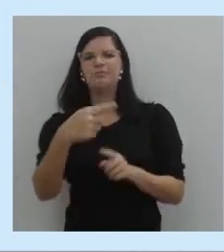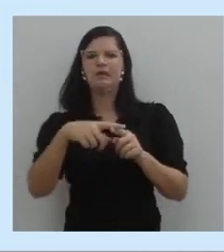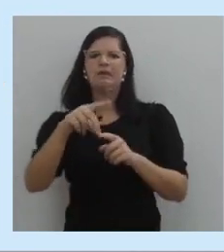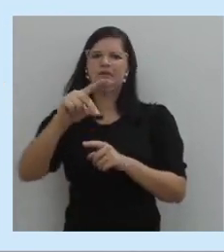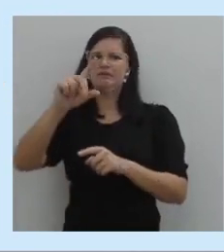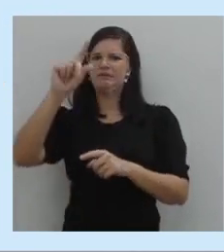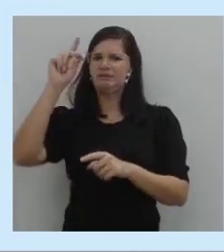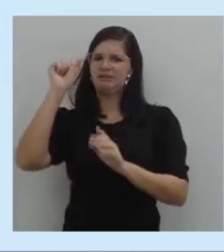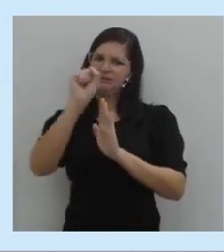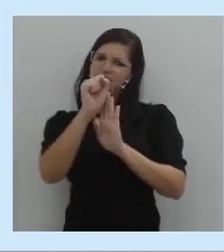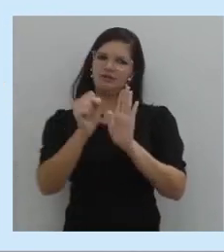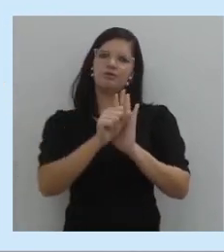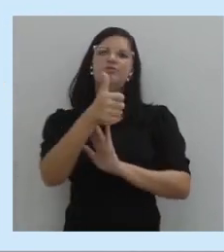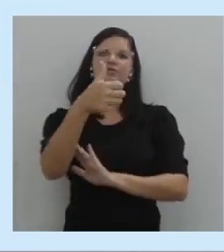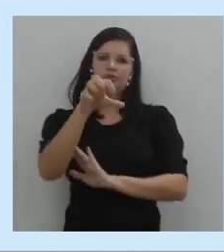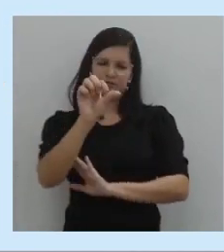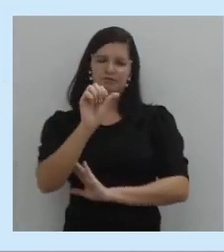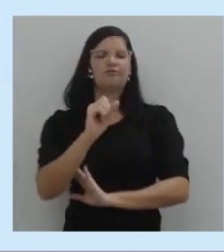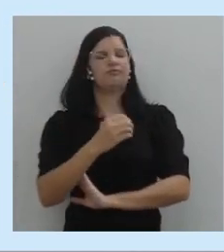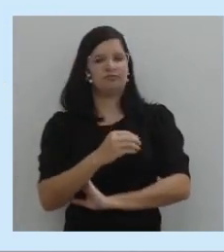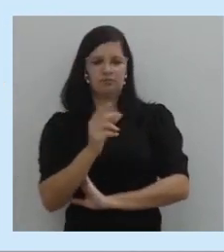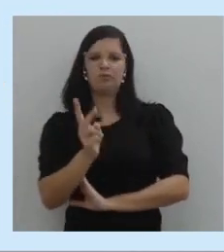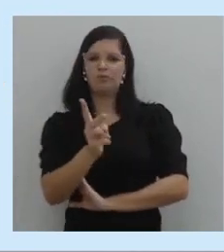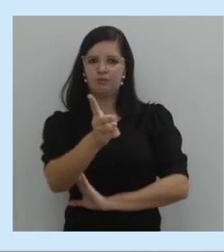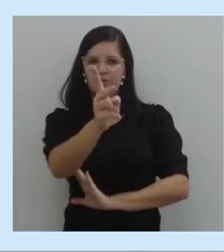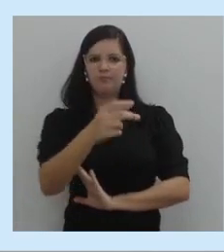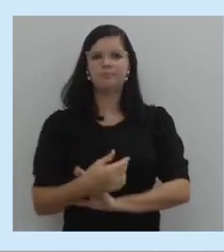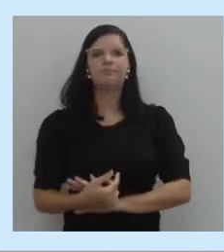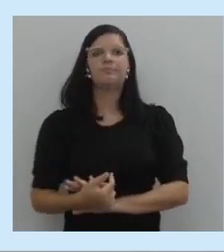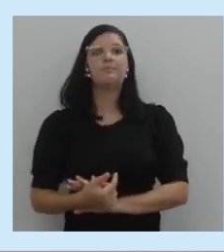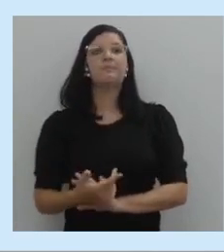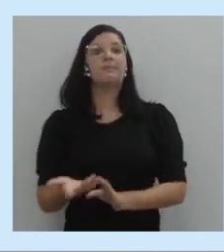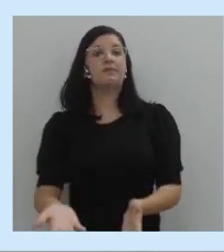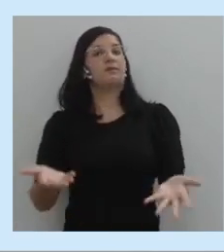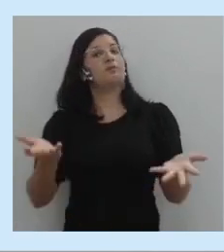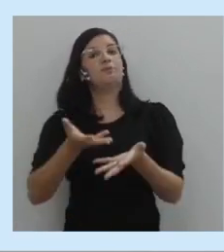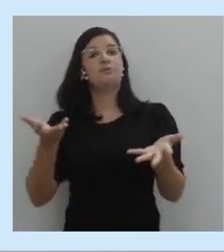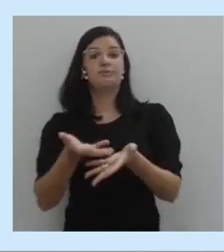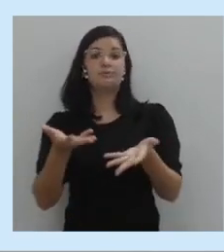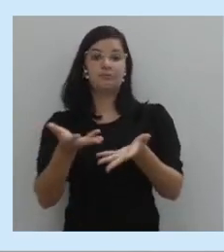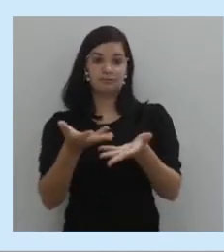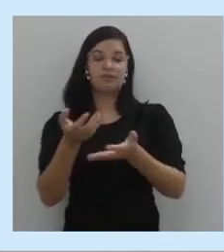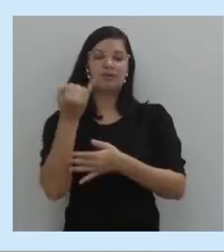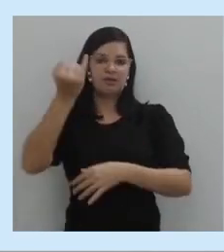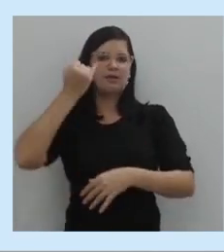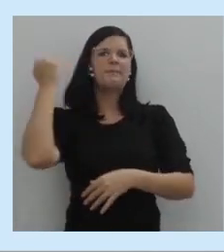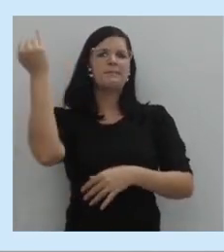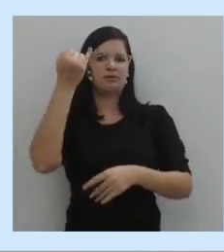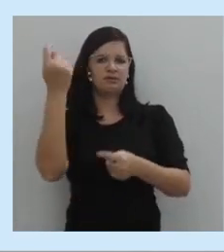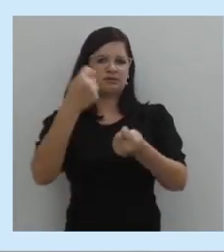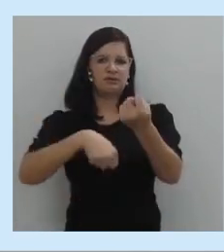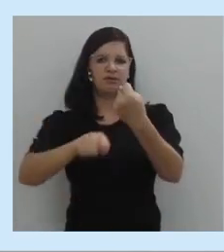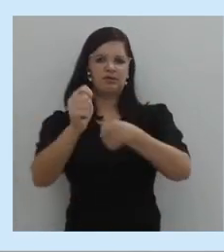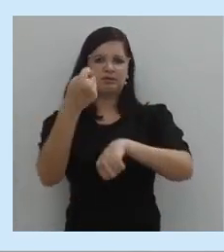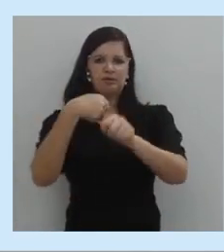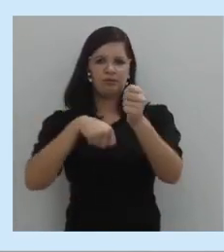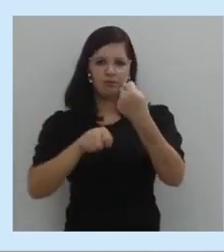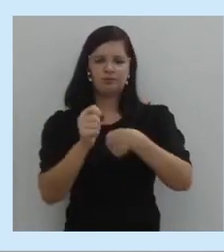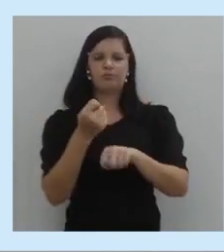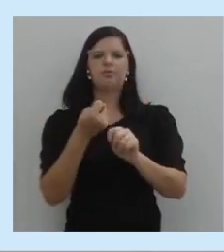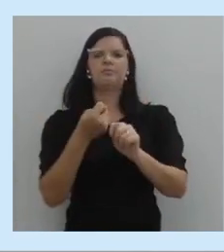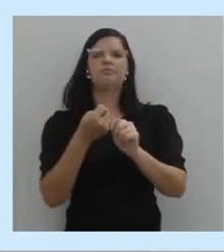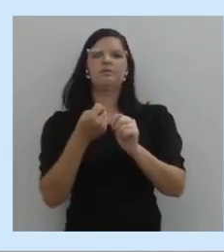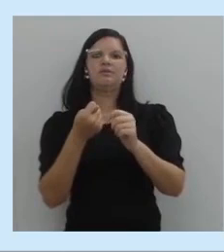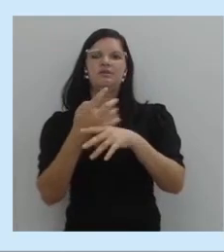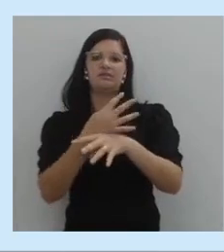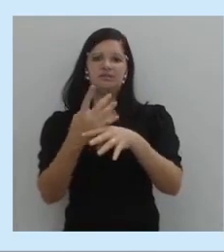desde o século XIX, tá? E é um aquífero que atualmente, tá, tem muita importância econômica, tá,